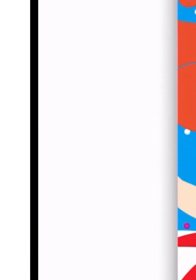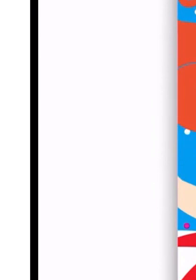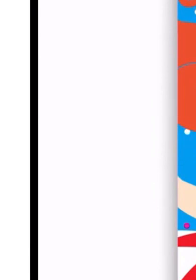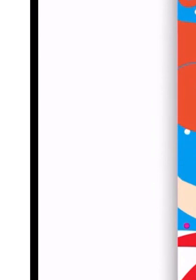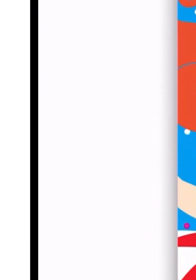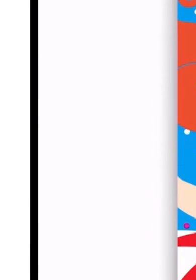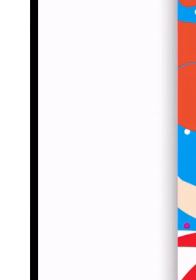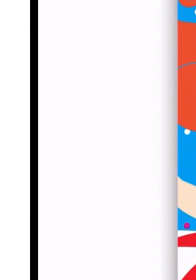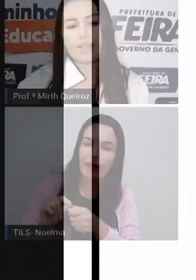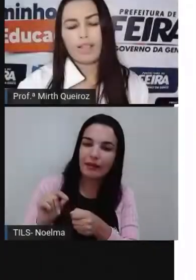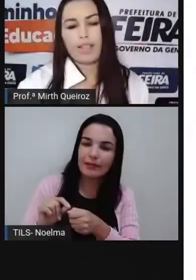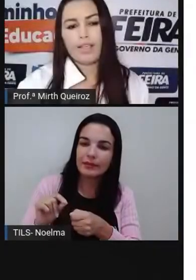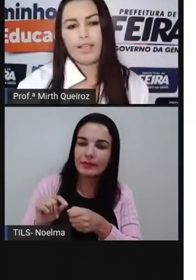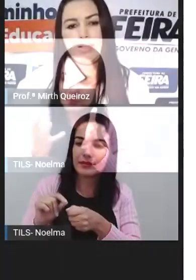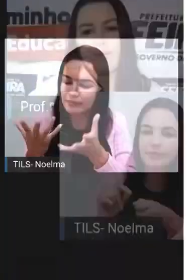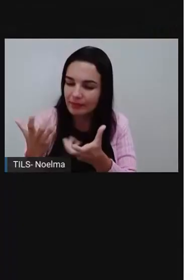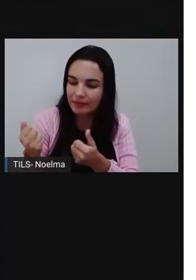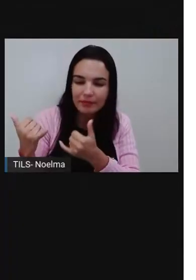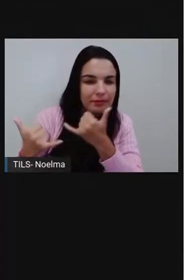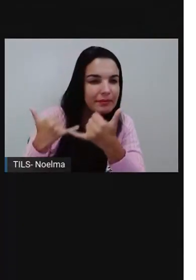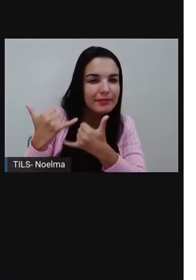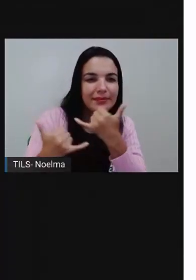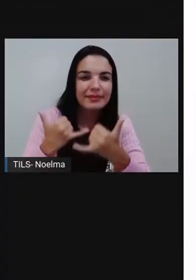Eu vou brincar,